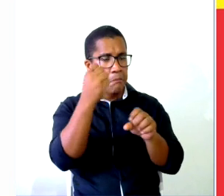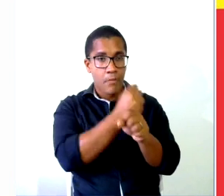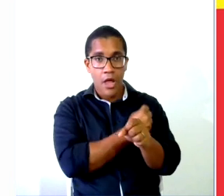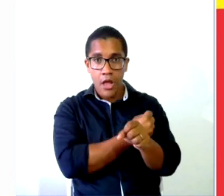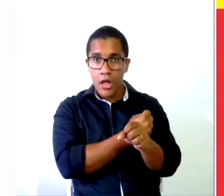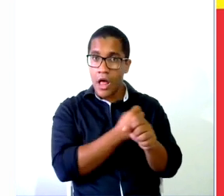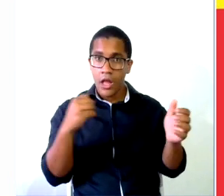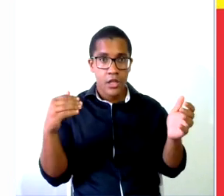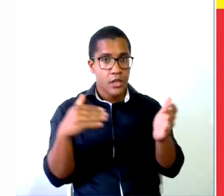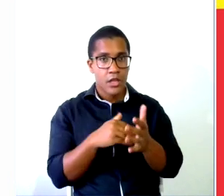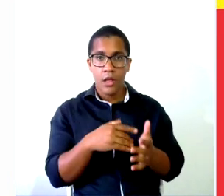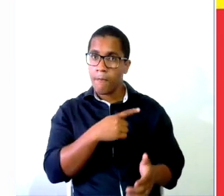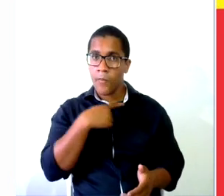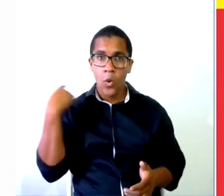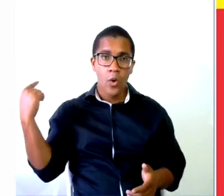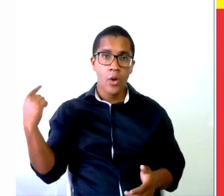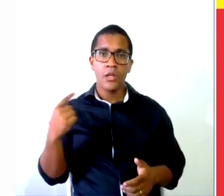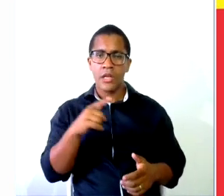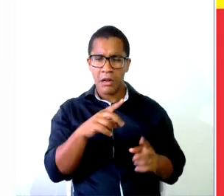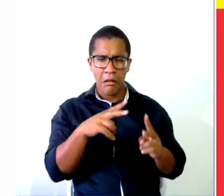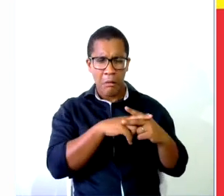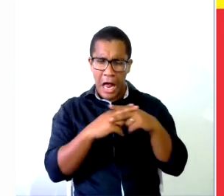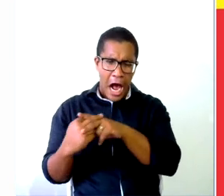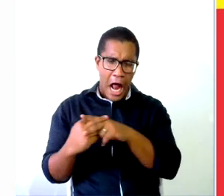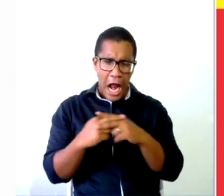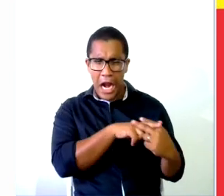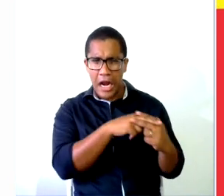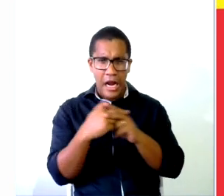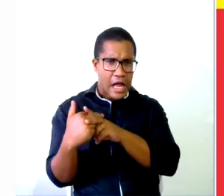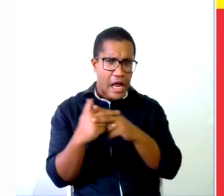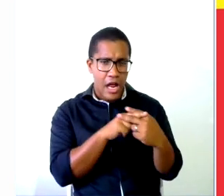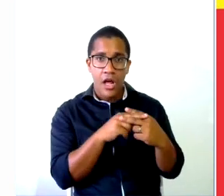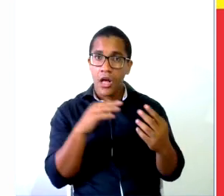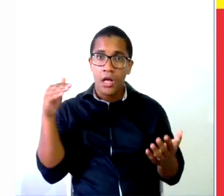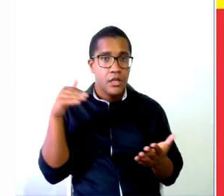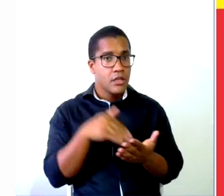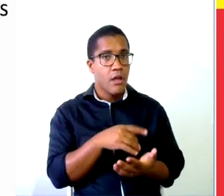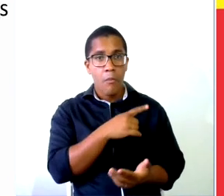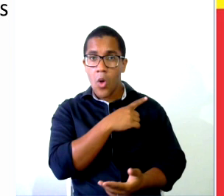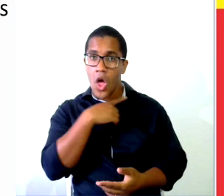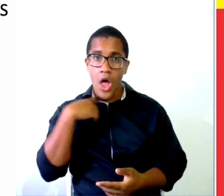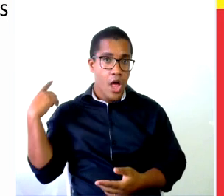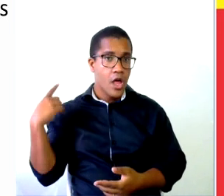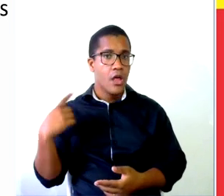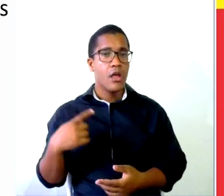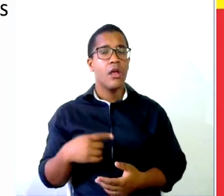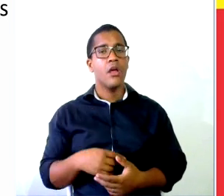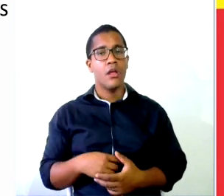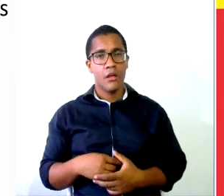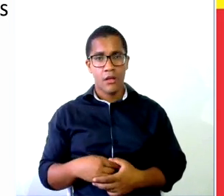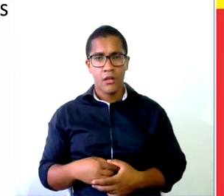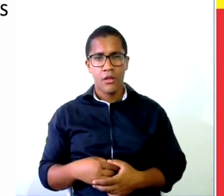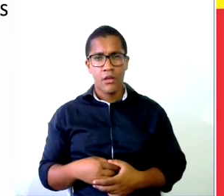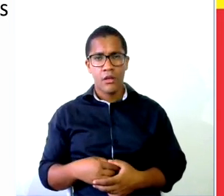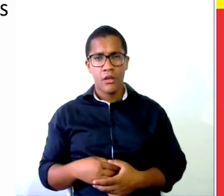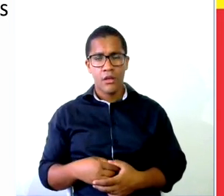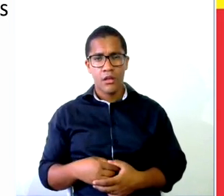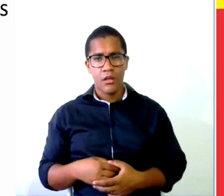um pouco, né, da luta, os caras lutando até a morte. Então os